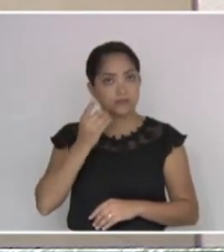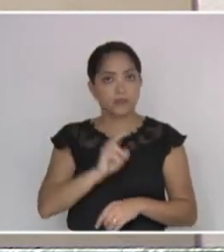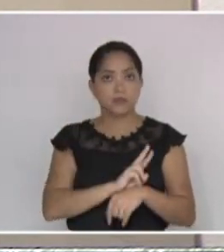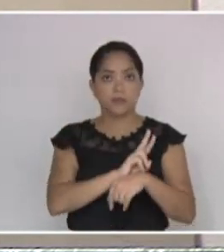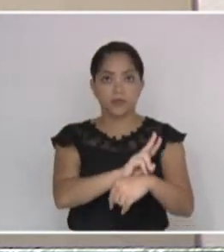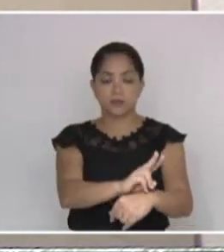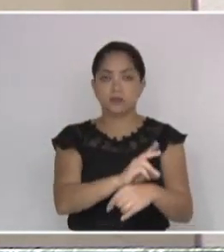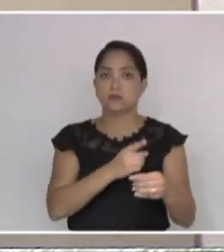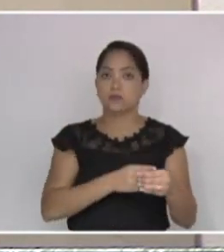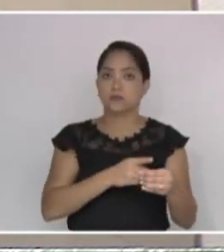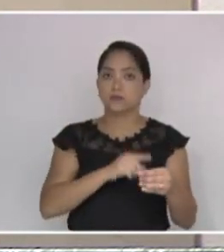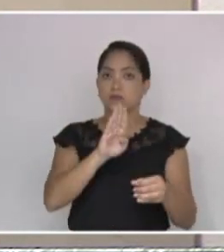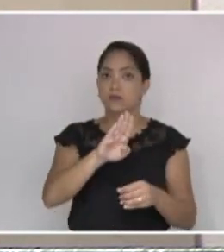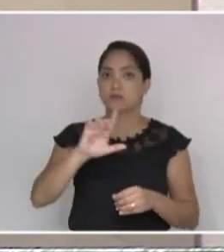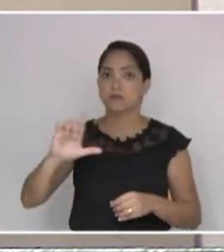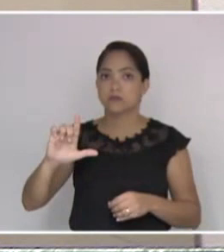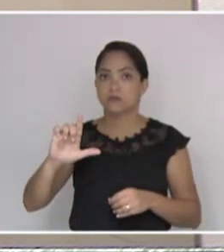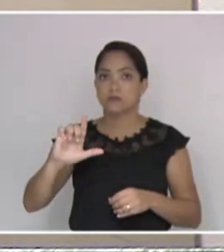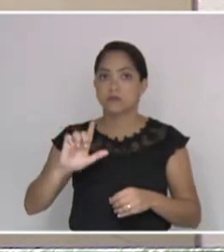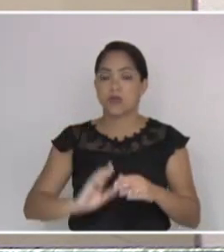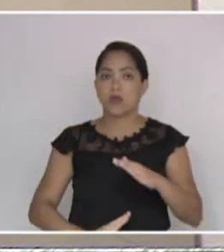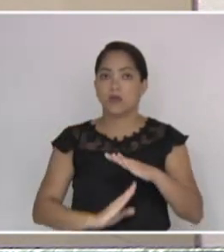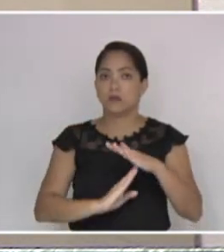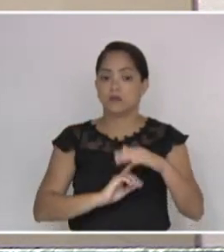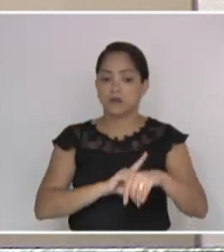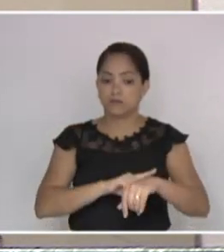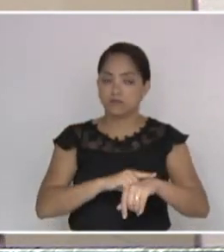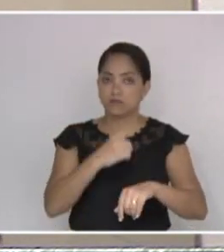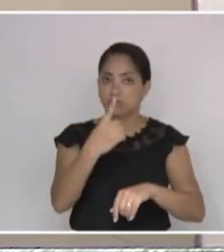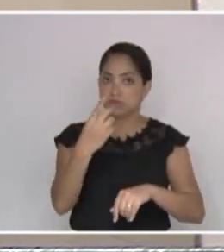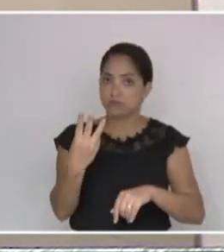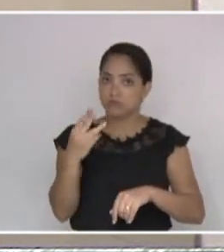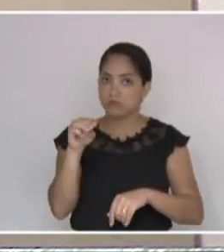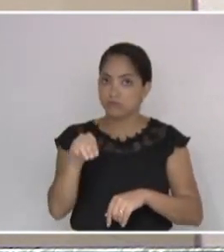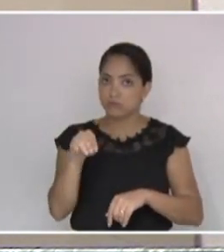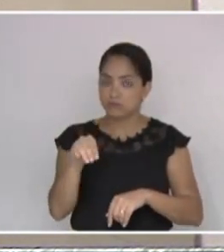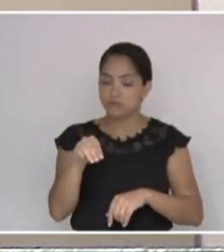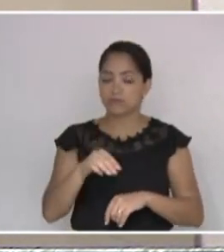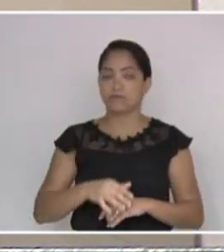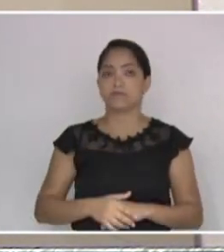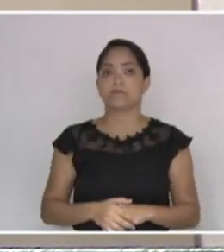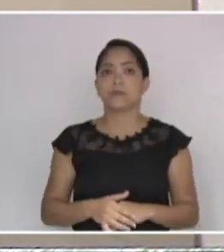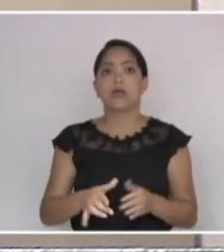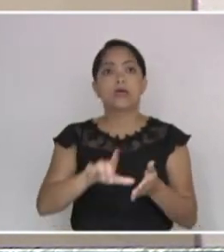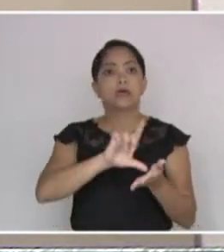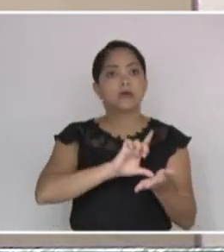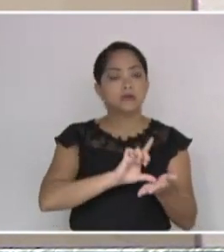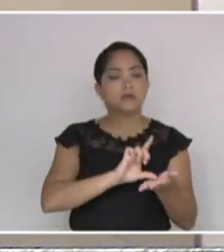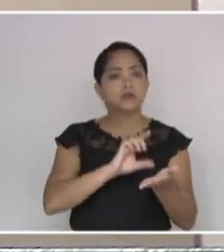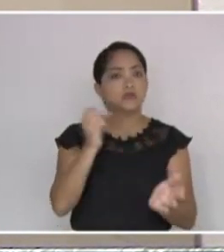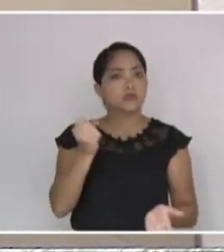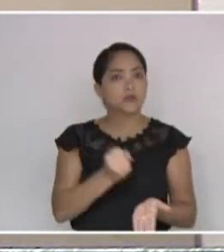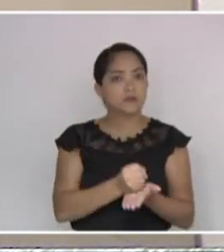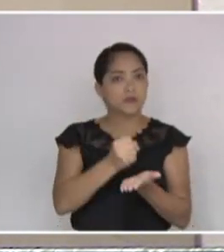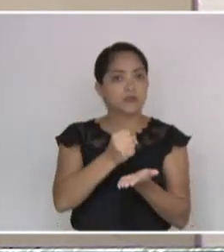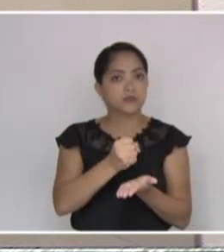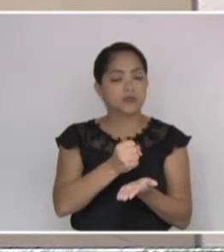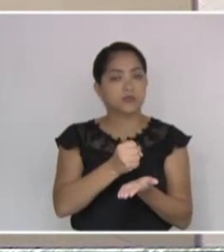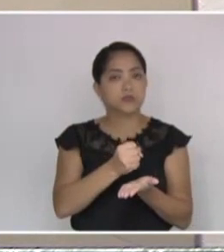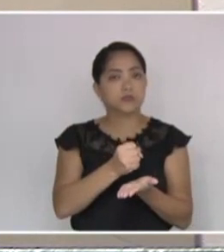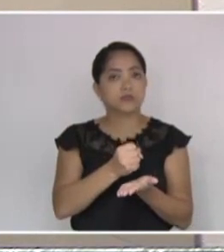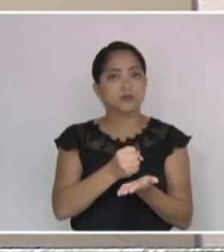Blumenau, para a fala em até 13 minutos. Antes, portanto, sem prejuízo à vossa fala, só queria fazer o registro